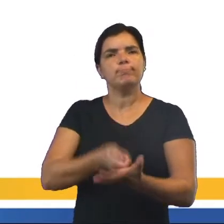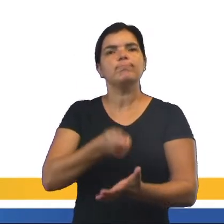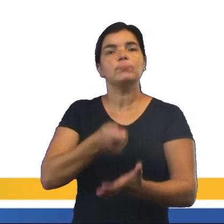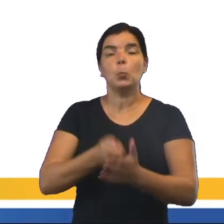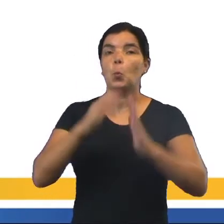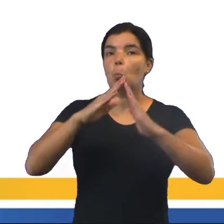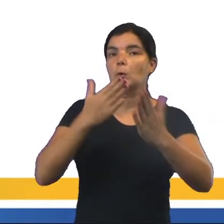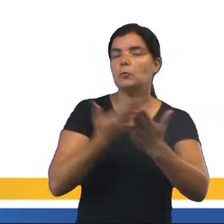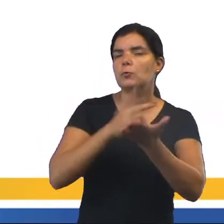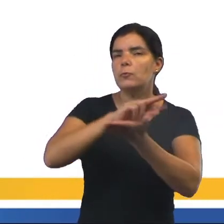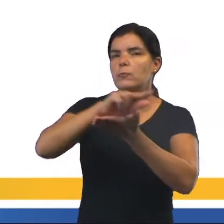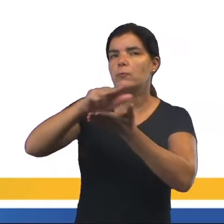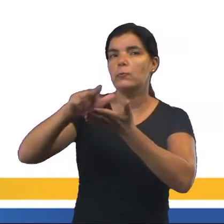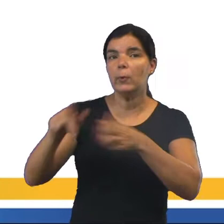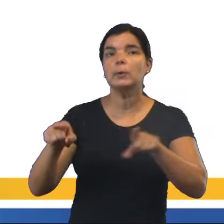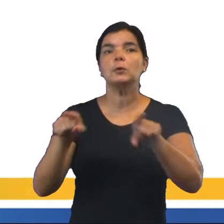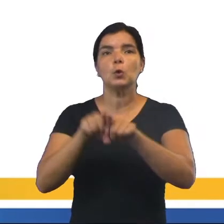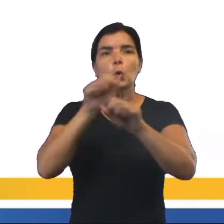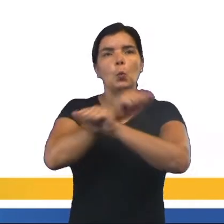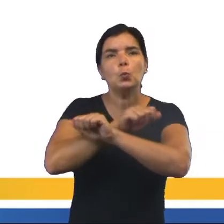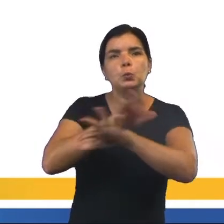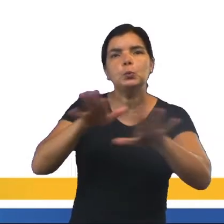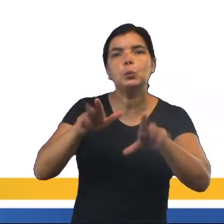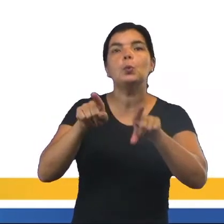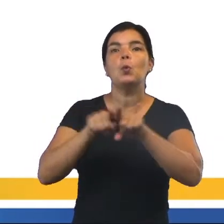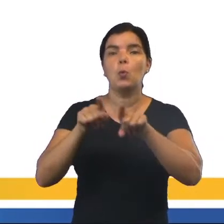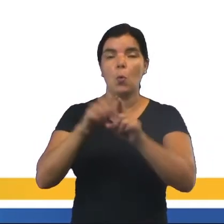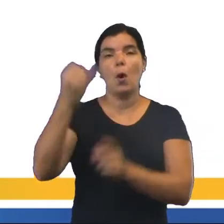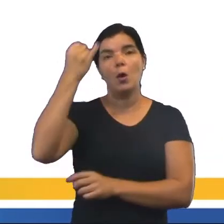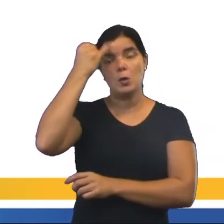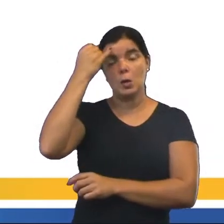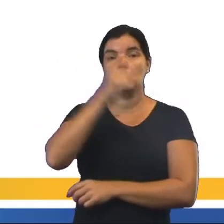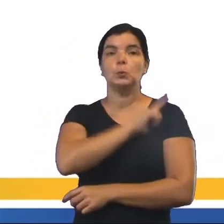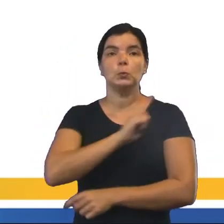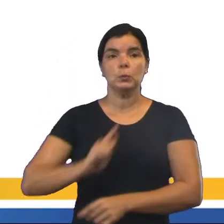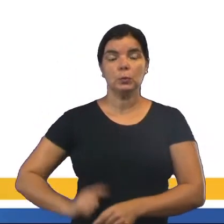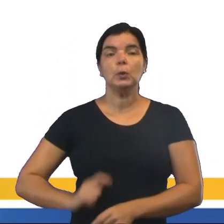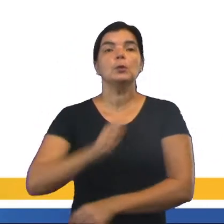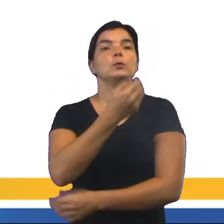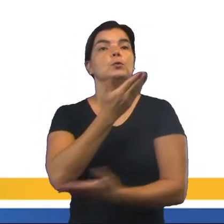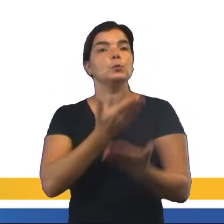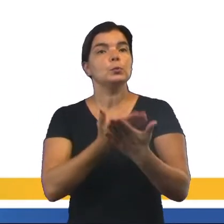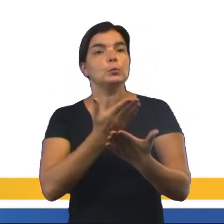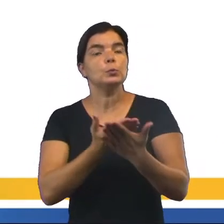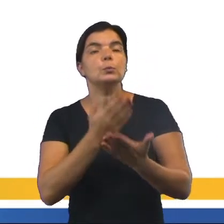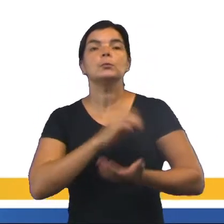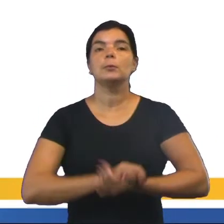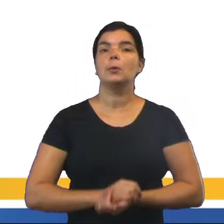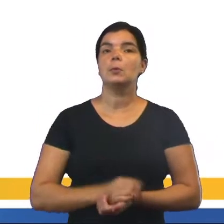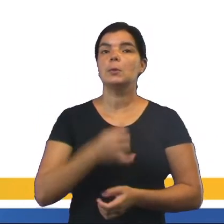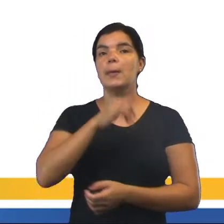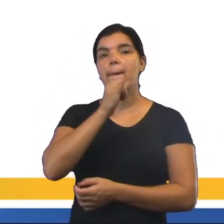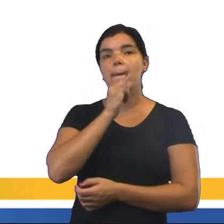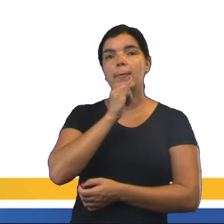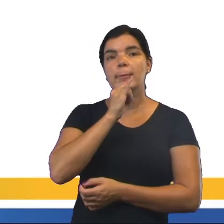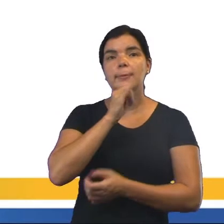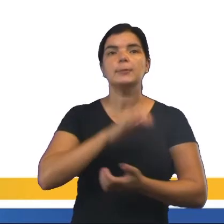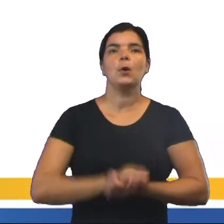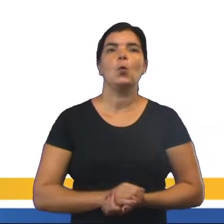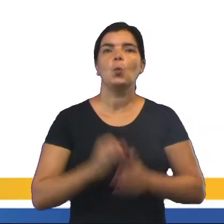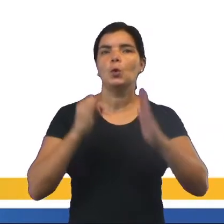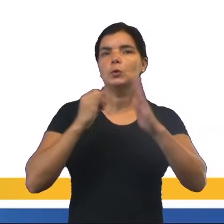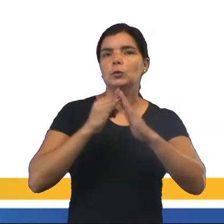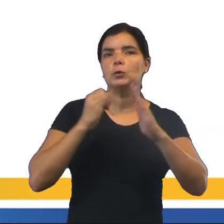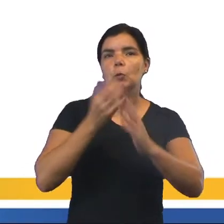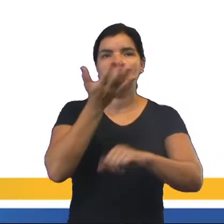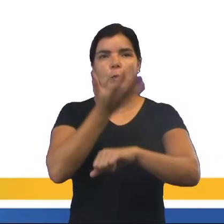pelas escolas de diversos instrumentos que se difundiam a ideologia governista entre os estudantes. São exemplo disso a instituição